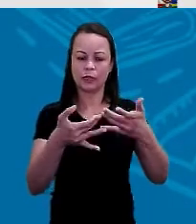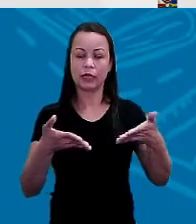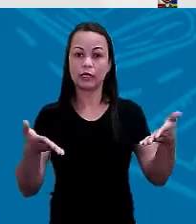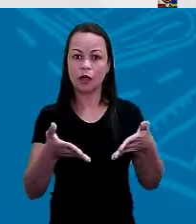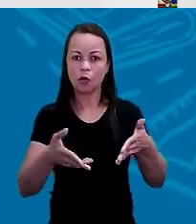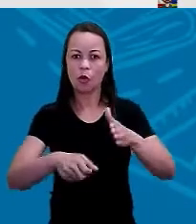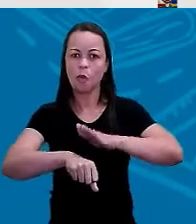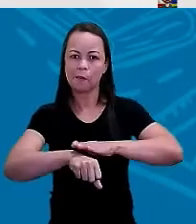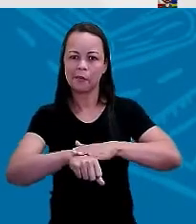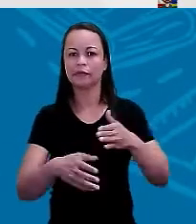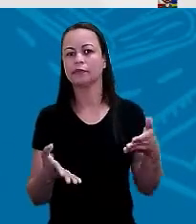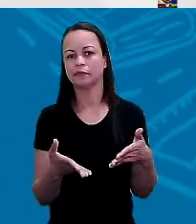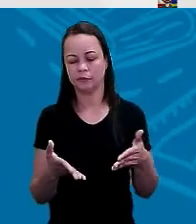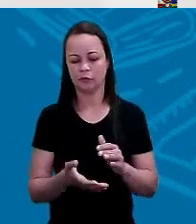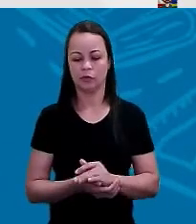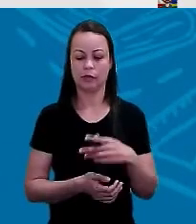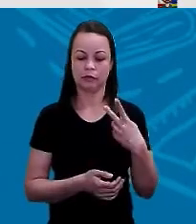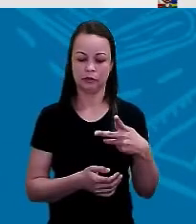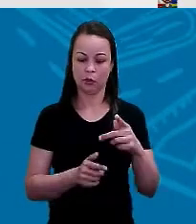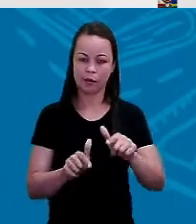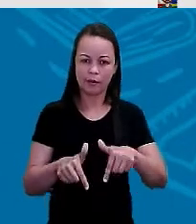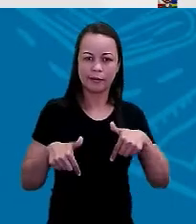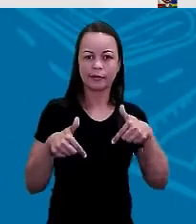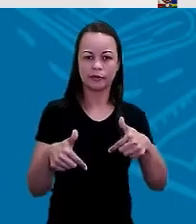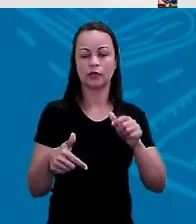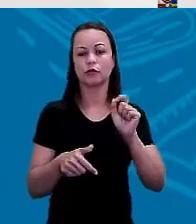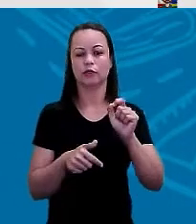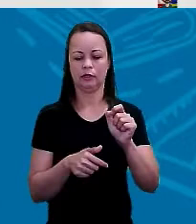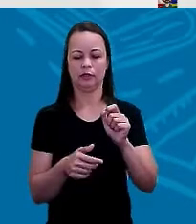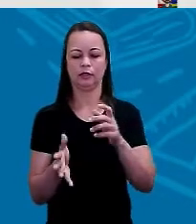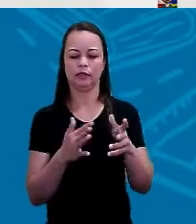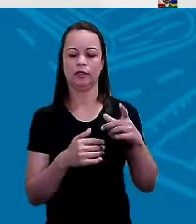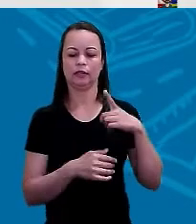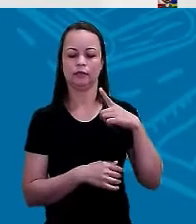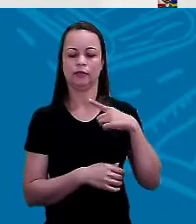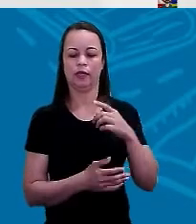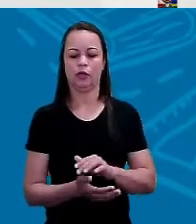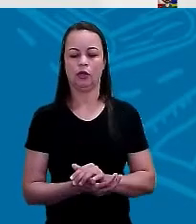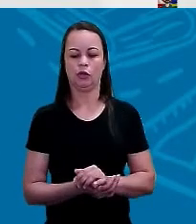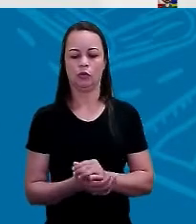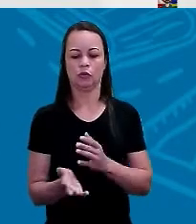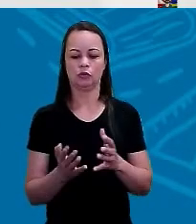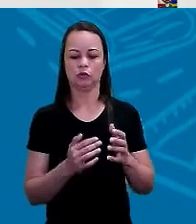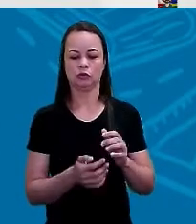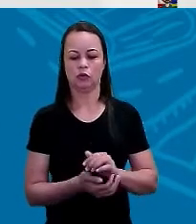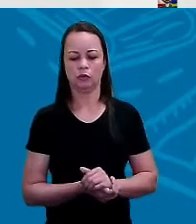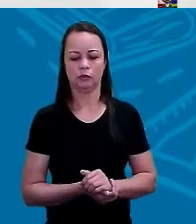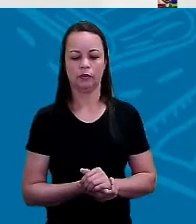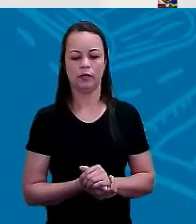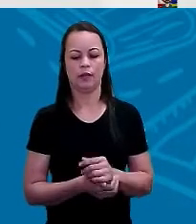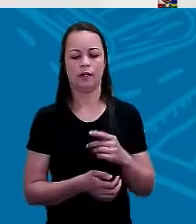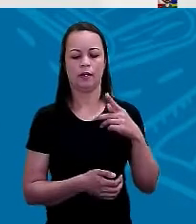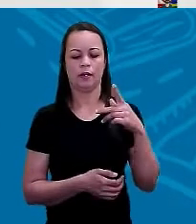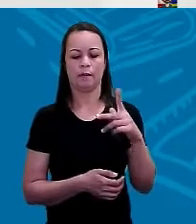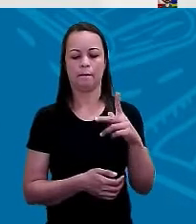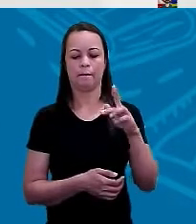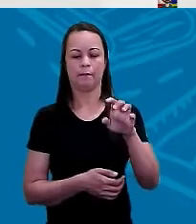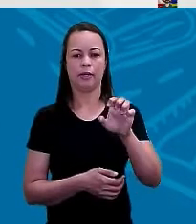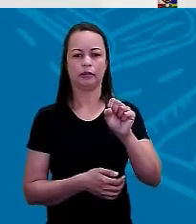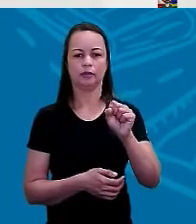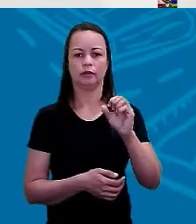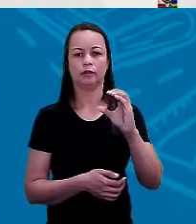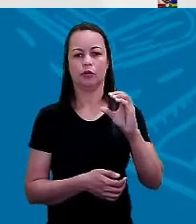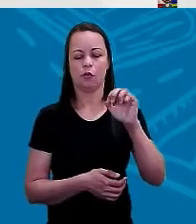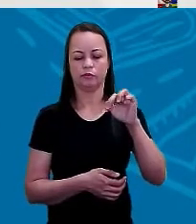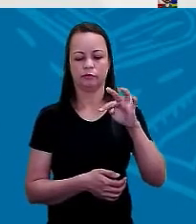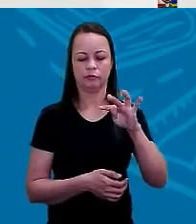essa ação, ela recebe o nome. Ela recebe o nome de past continuous. É o passado contínuo. Let's come back. Então, vamos